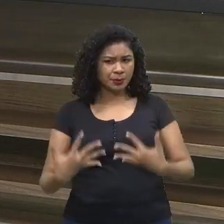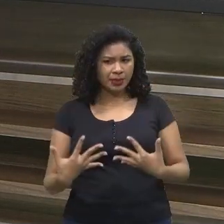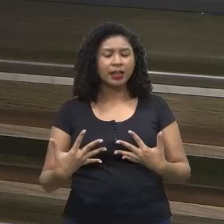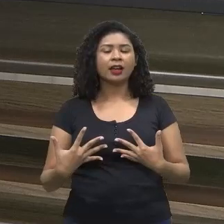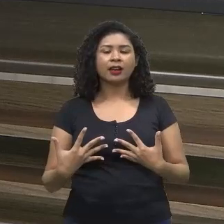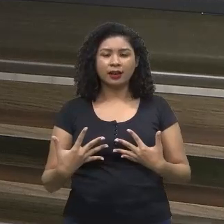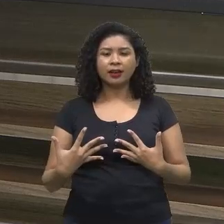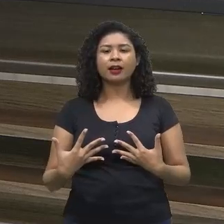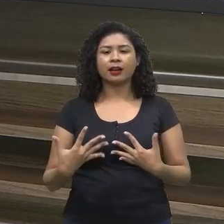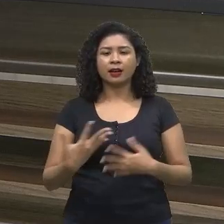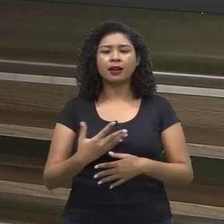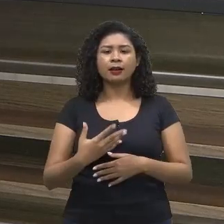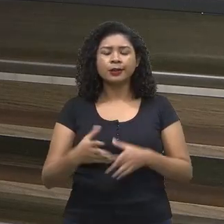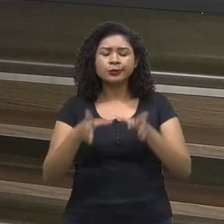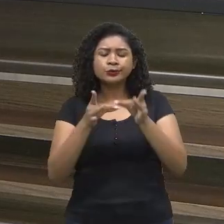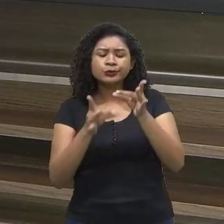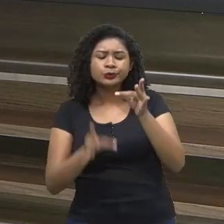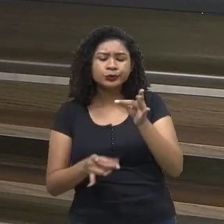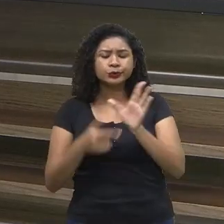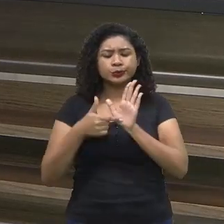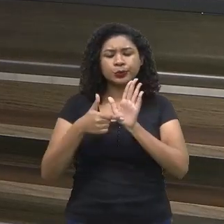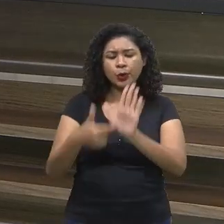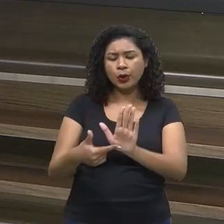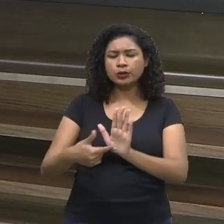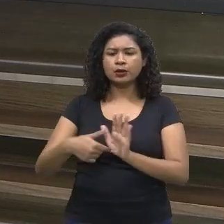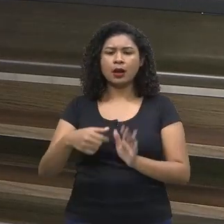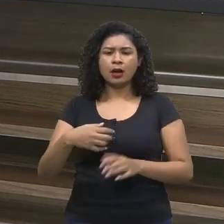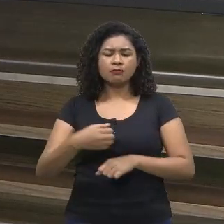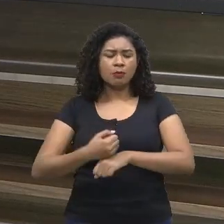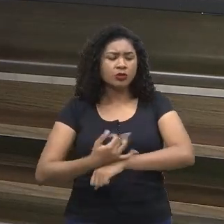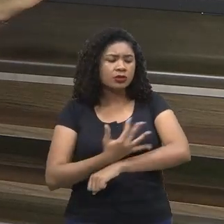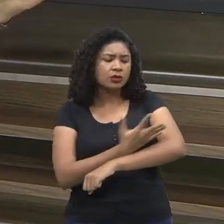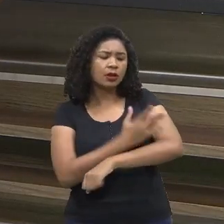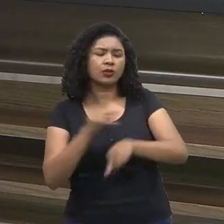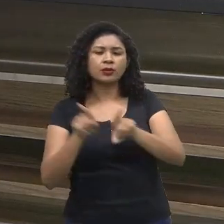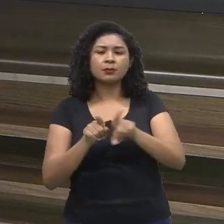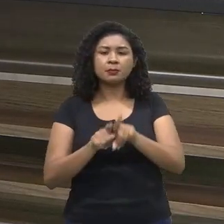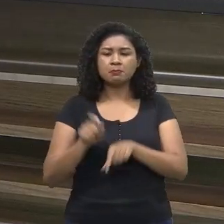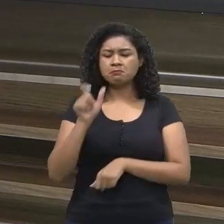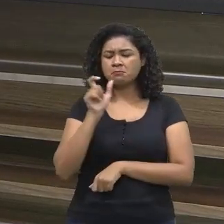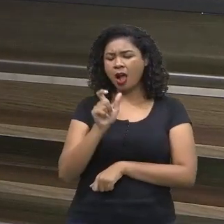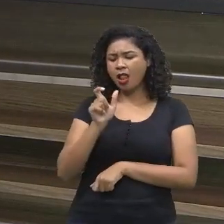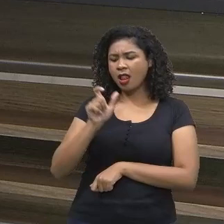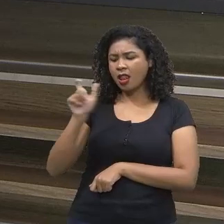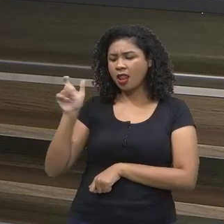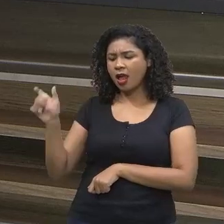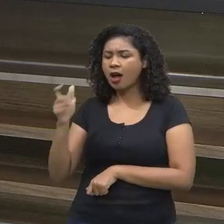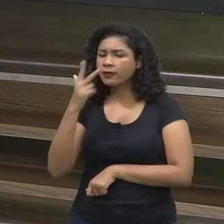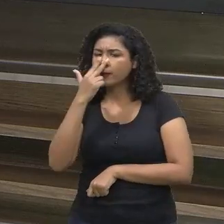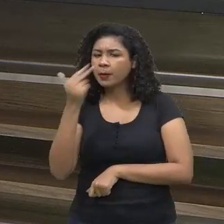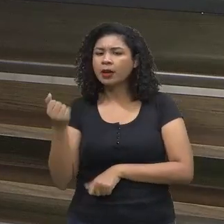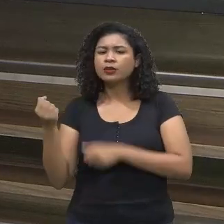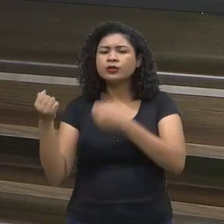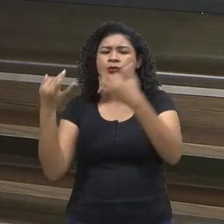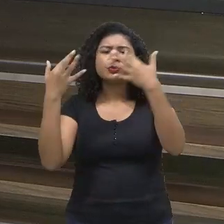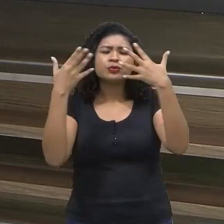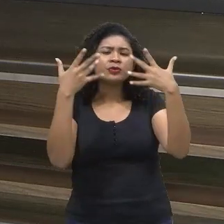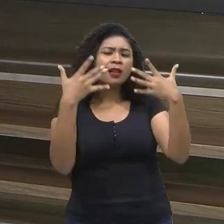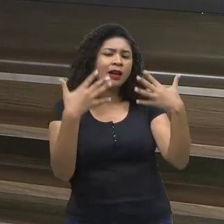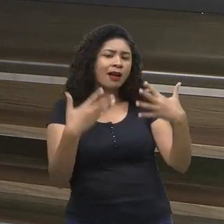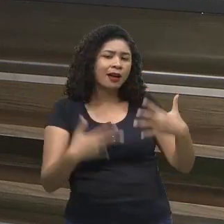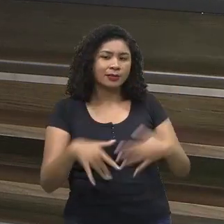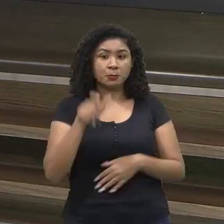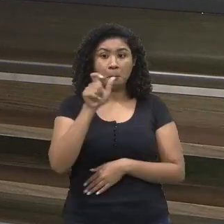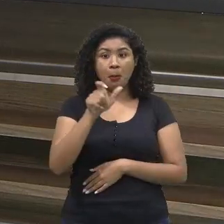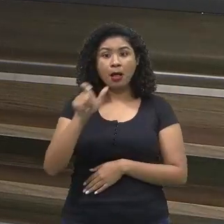maneira subjetiva, com emoções, né? Retrata com palavras, traça uma fotografia com